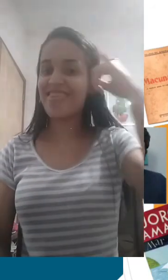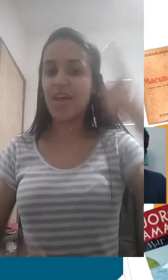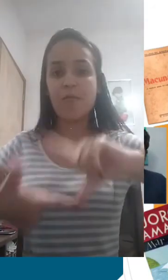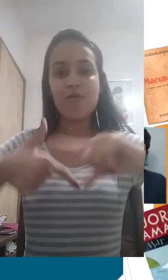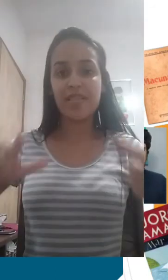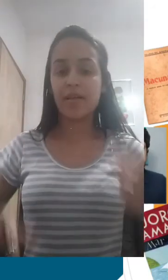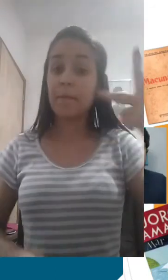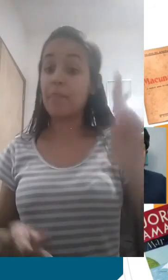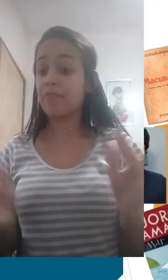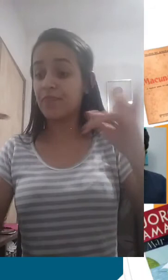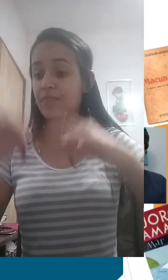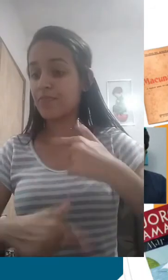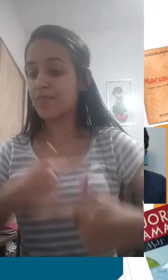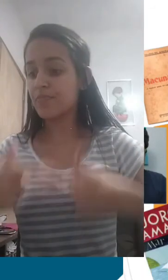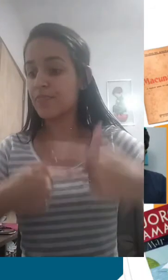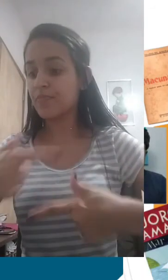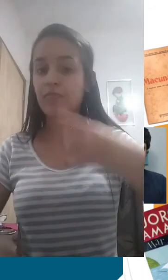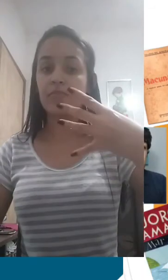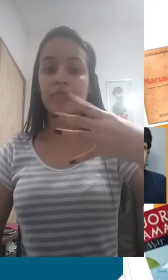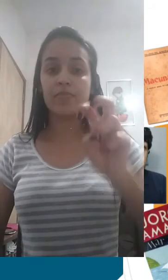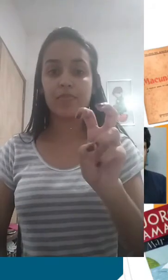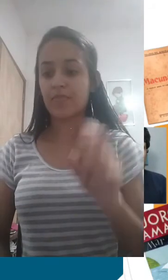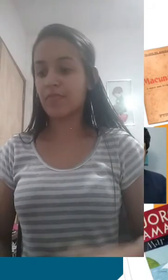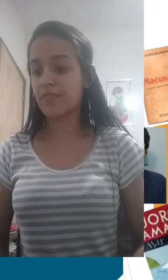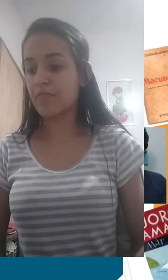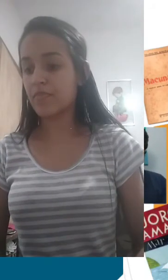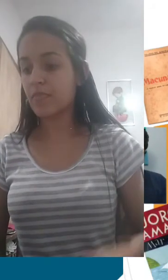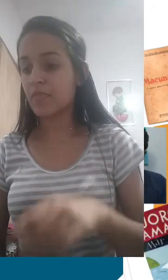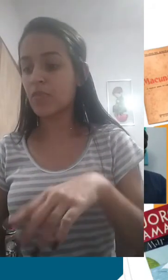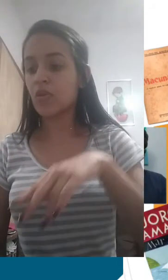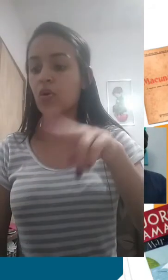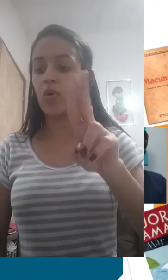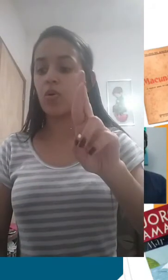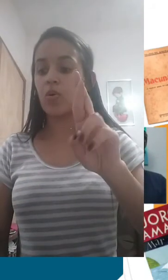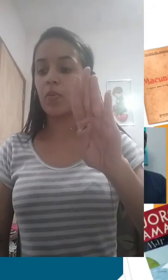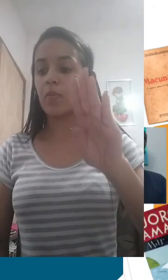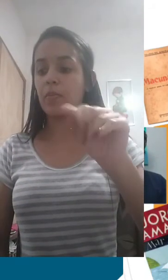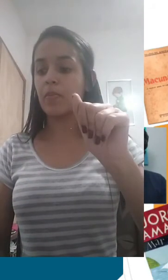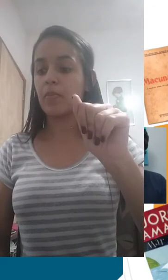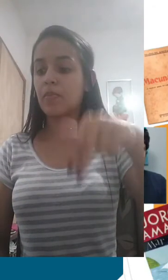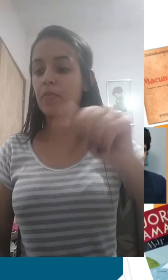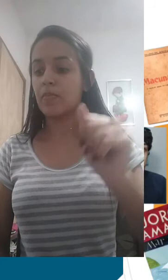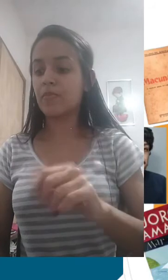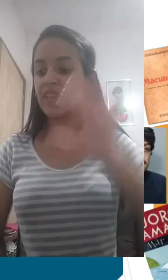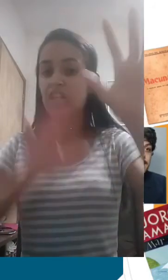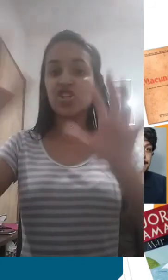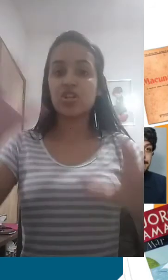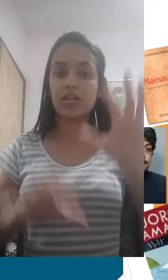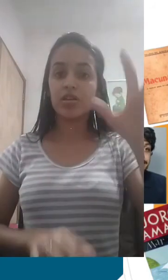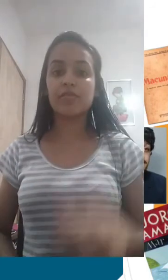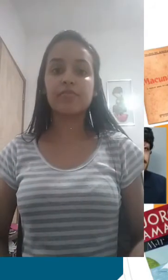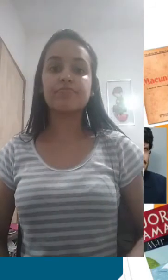a geração de 45, urbana, regionalista, intimista,